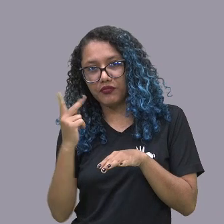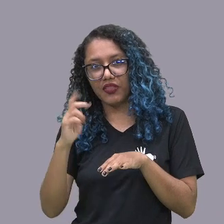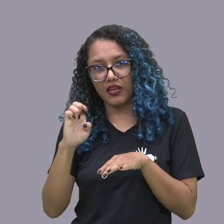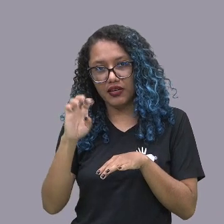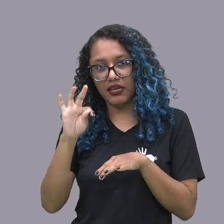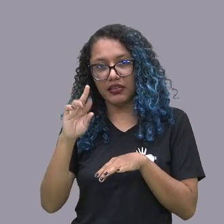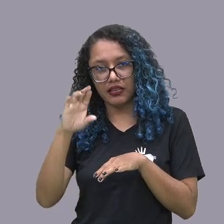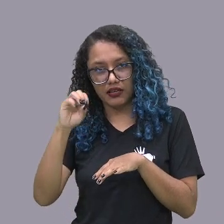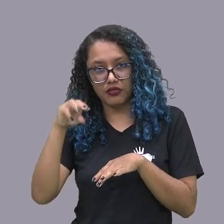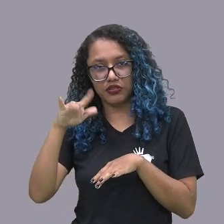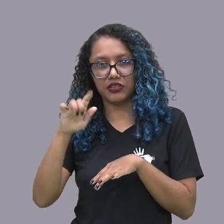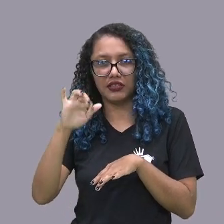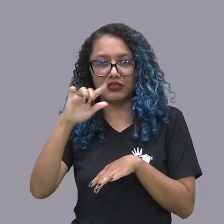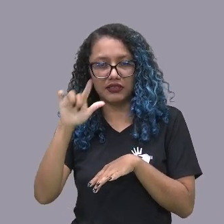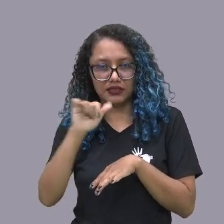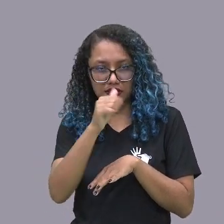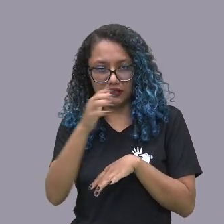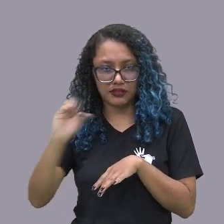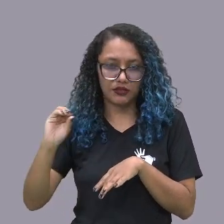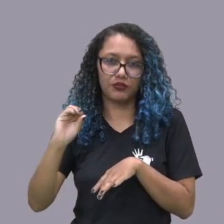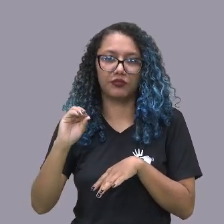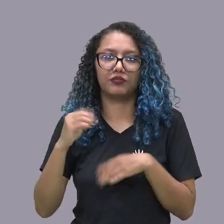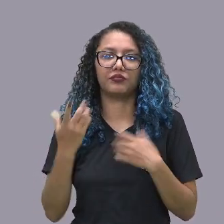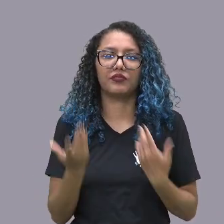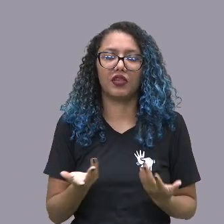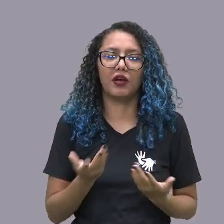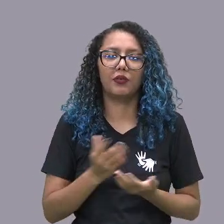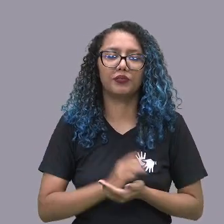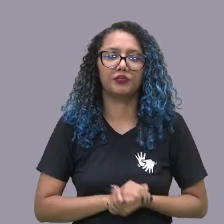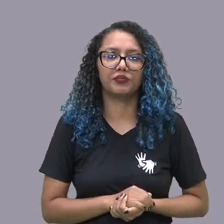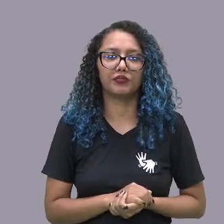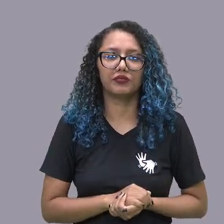a massificação das pessoas.